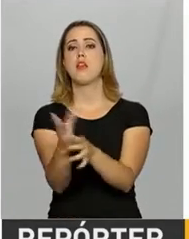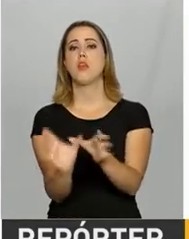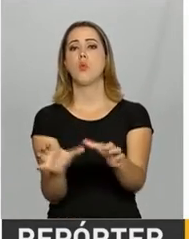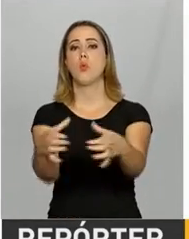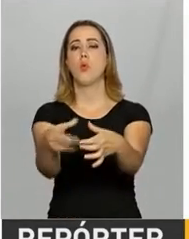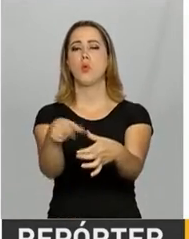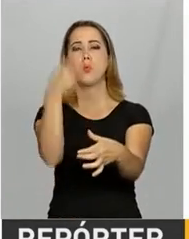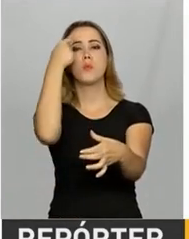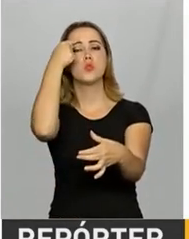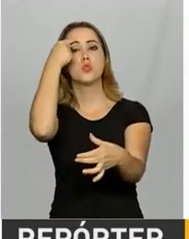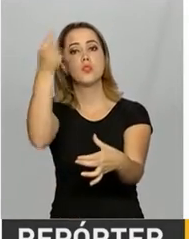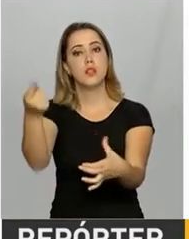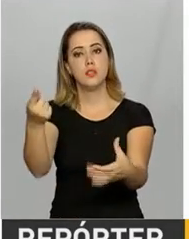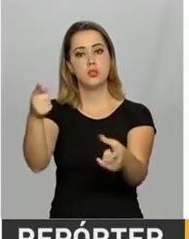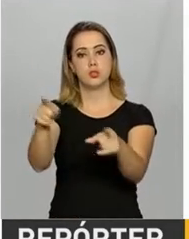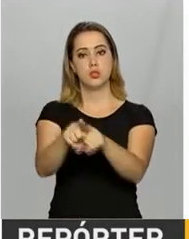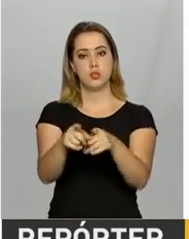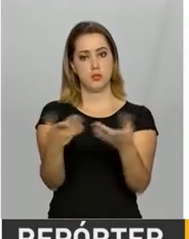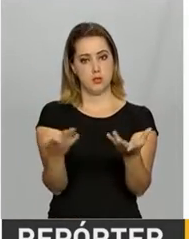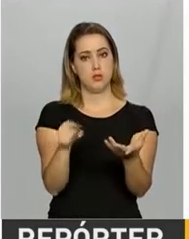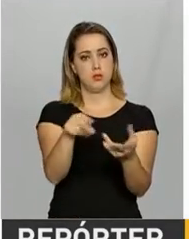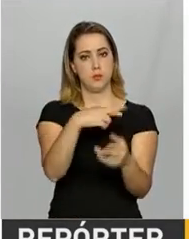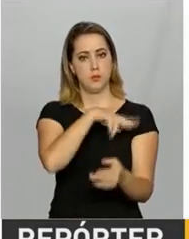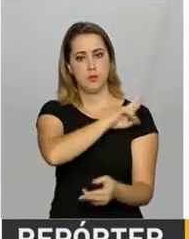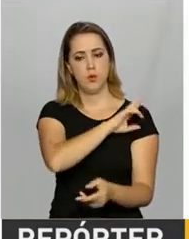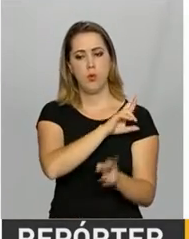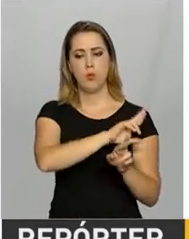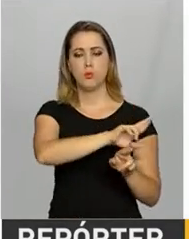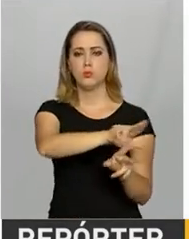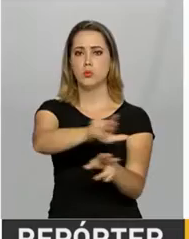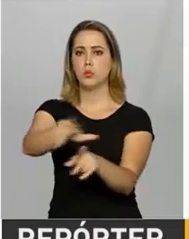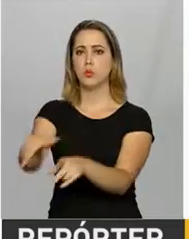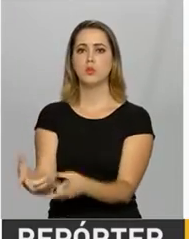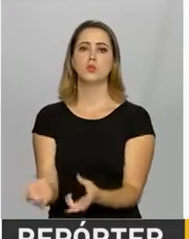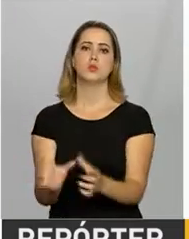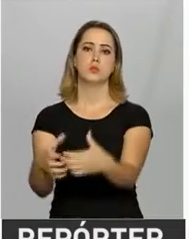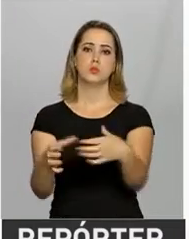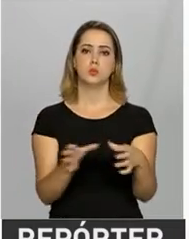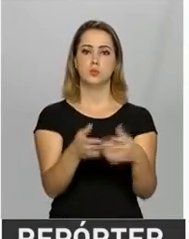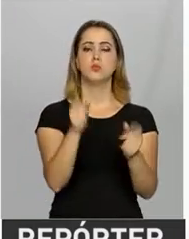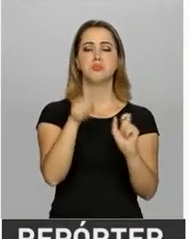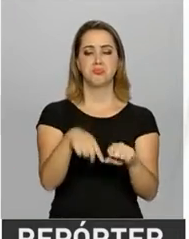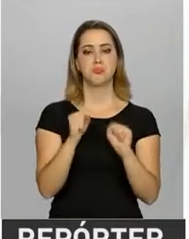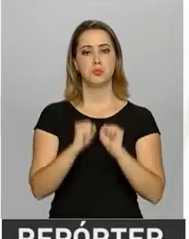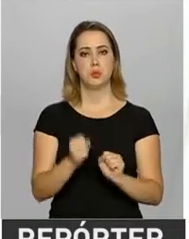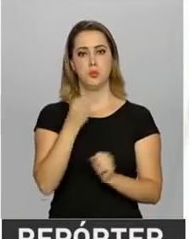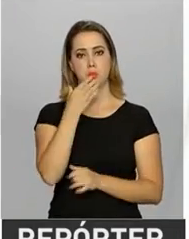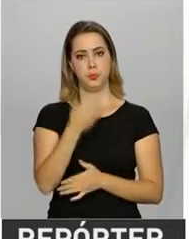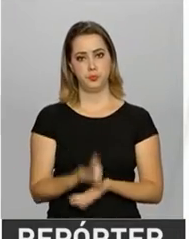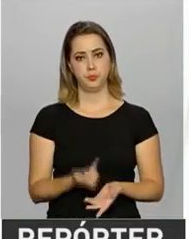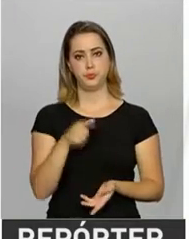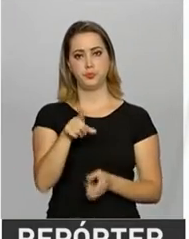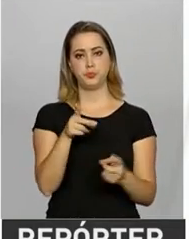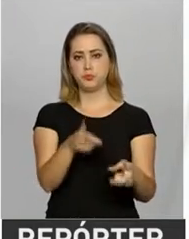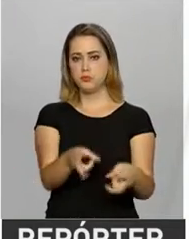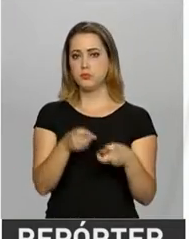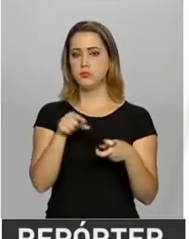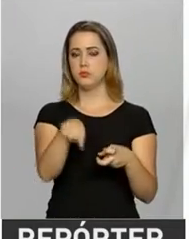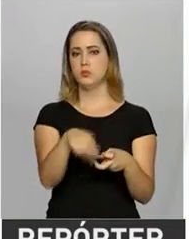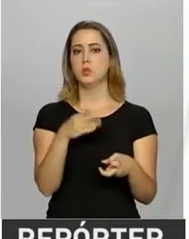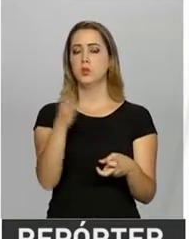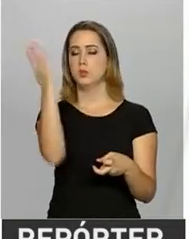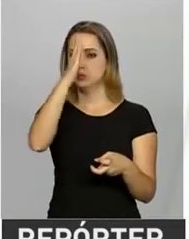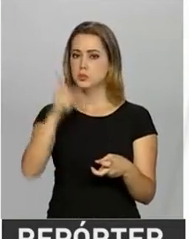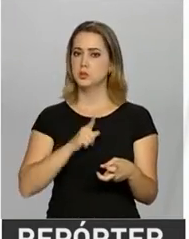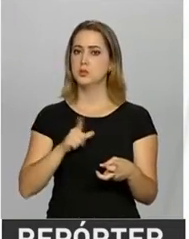região e é com representantes de várias áreas que isso pode ter um efeito extremamente positivo nesse aspecto acho que o brasil tem uma honra muito